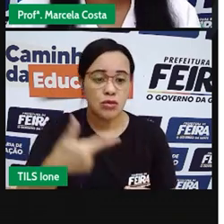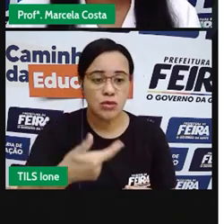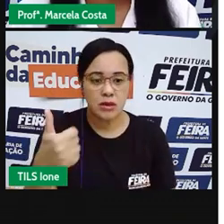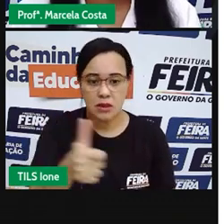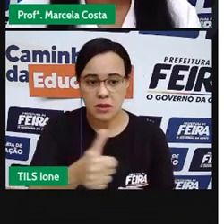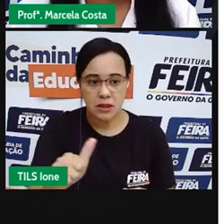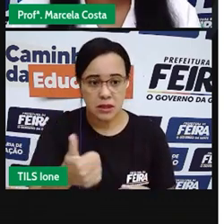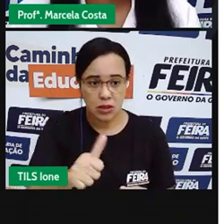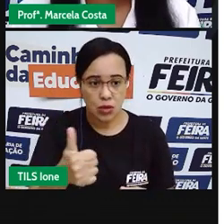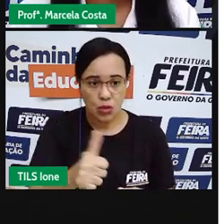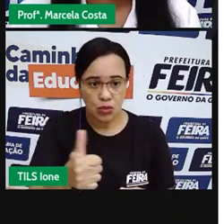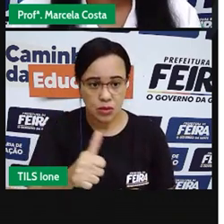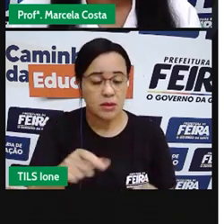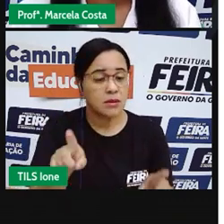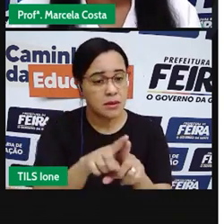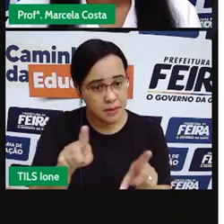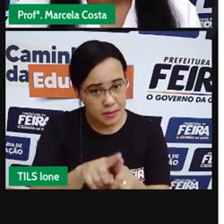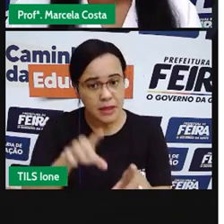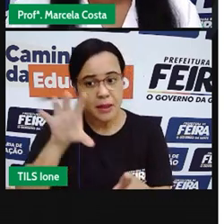em depósito.